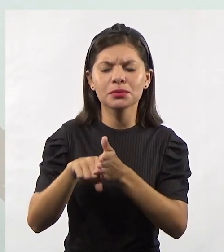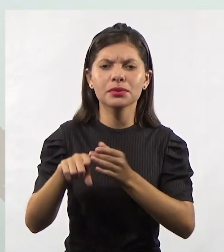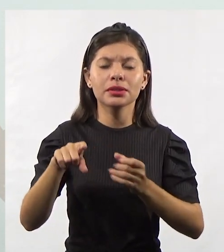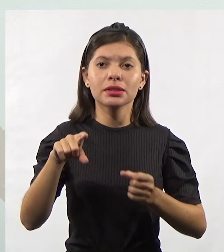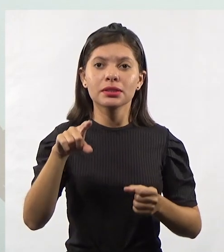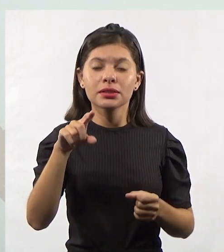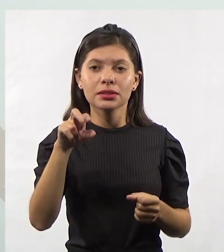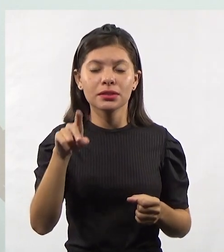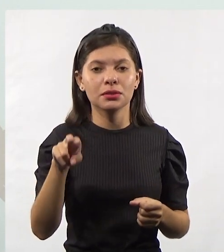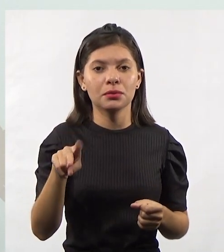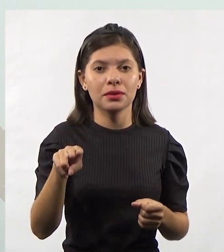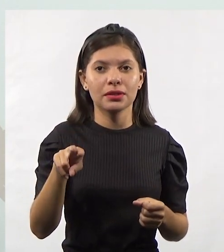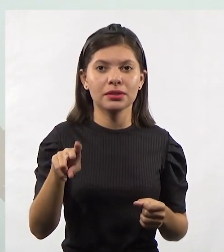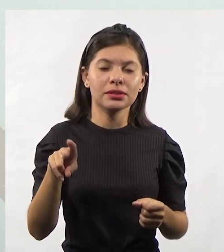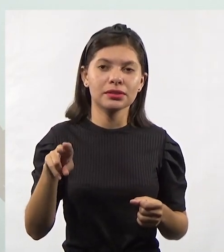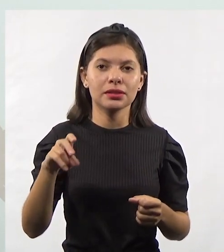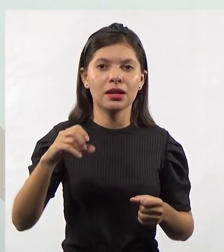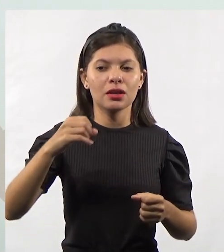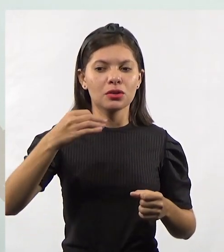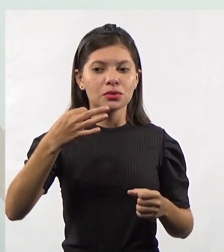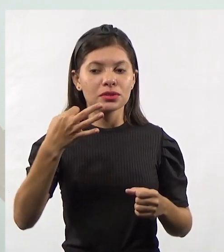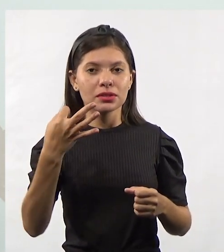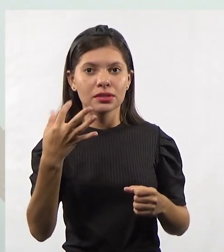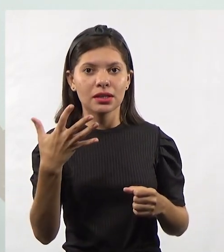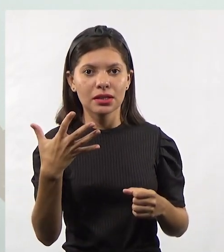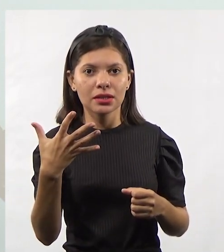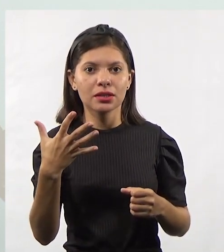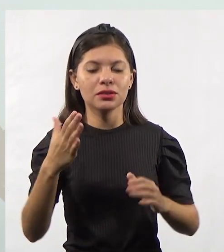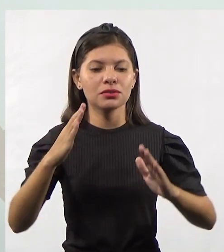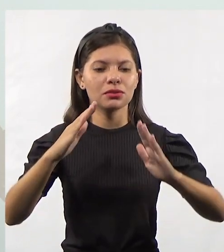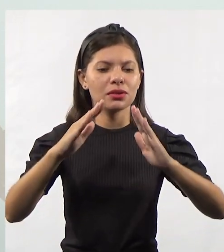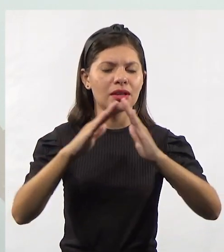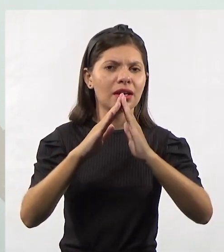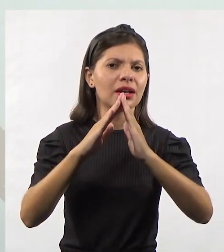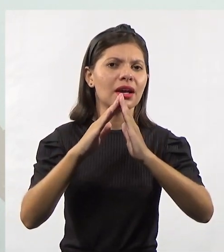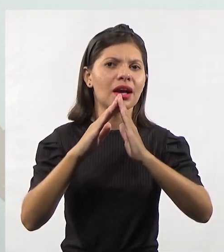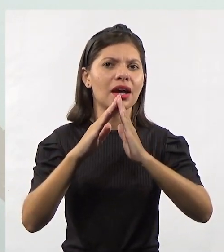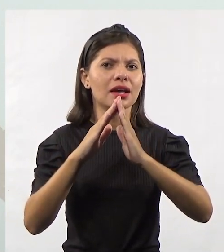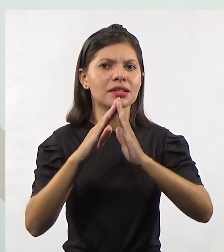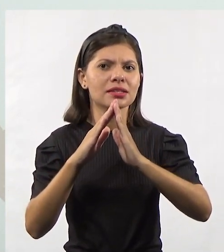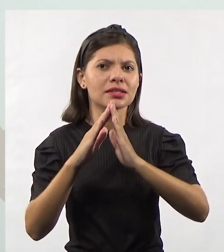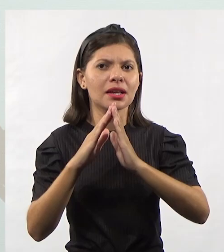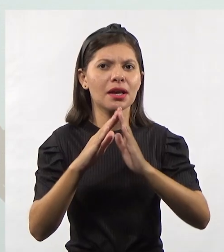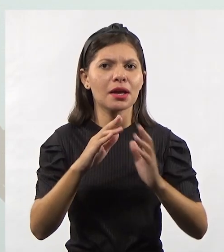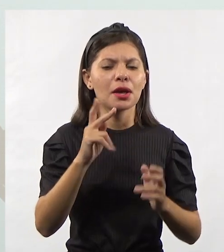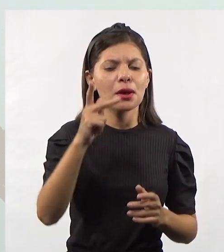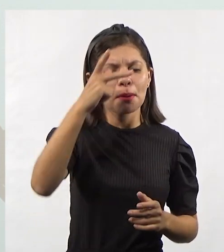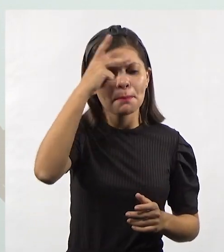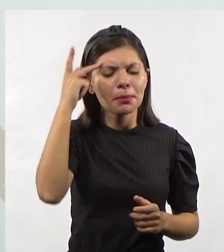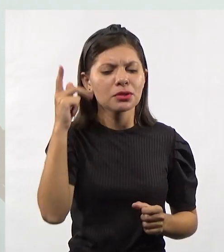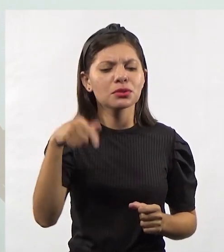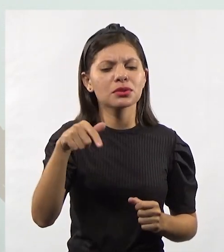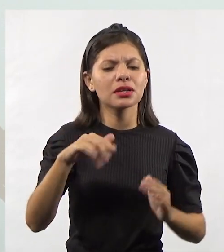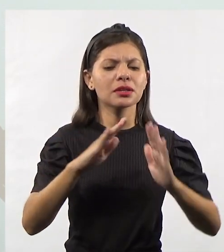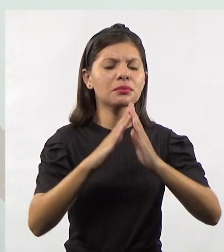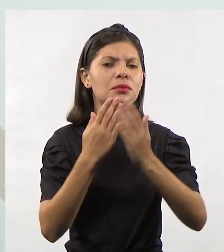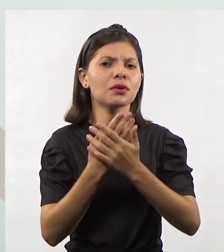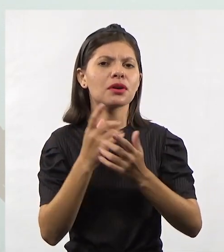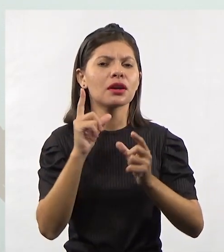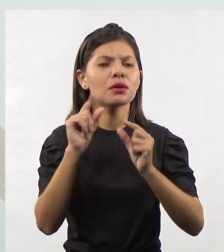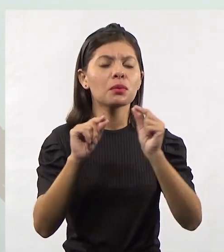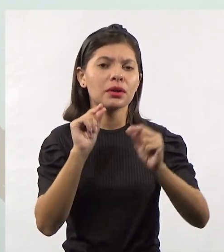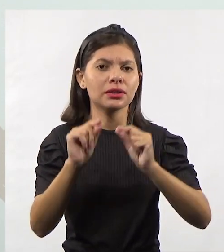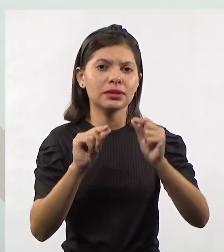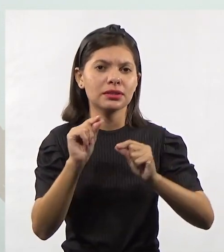mesmas perguntas mas igual aquele pessoal do senso sabe chega lá na sua porta então quantas pessoas moram na sua residência aí